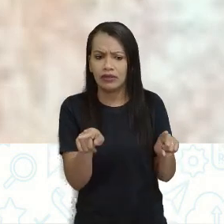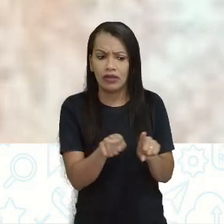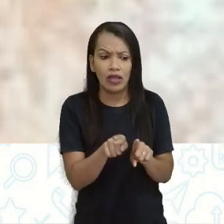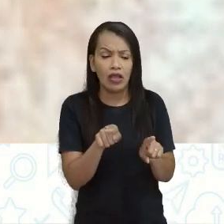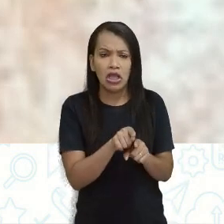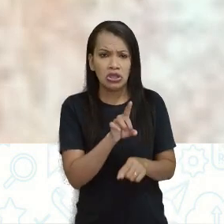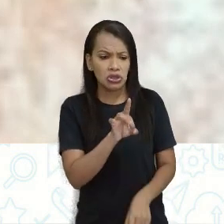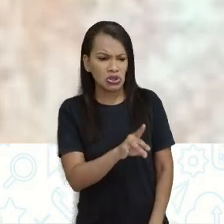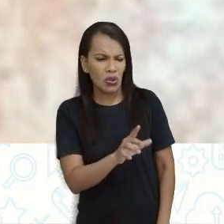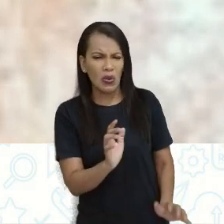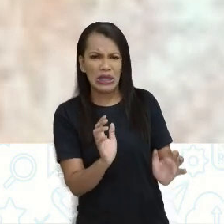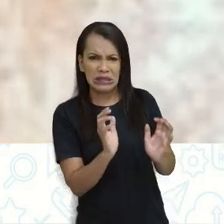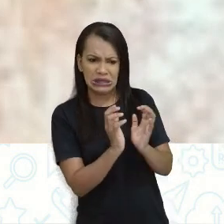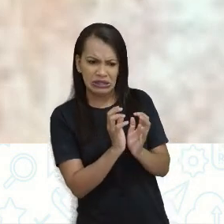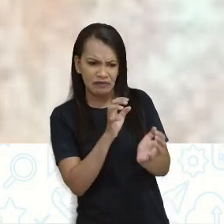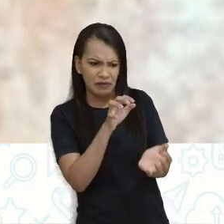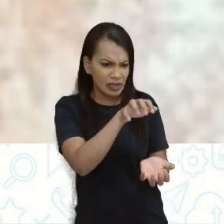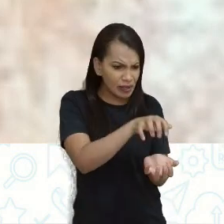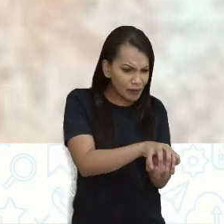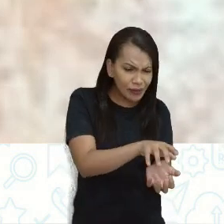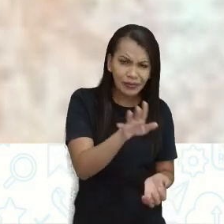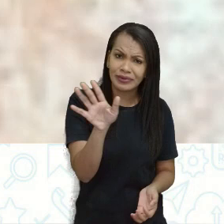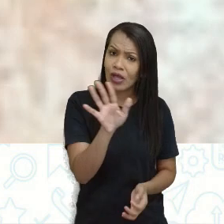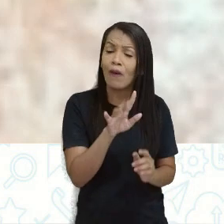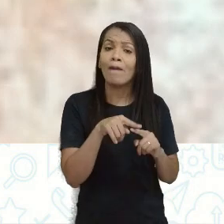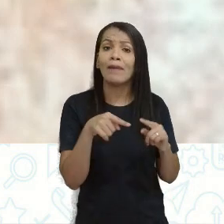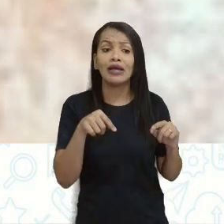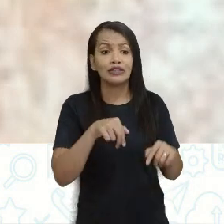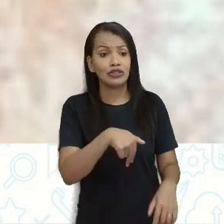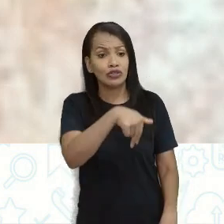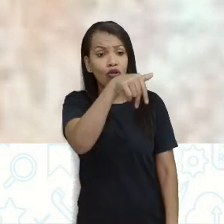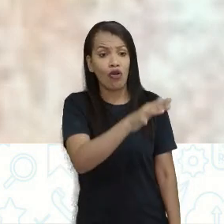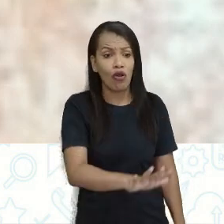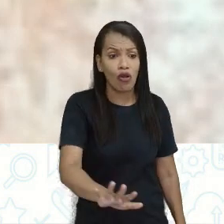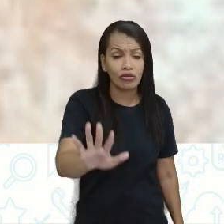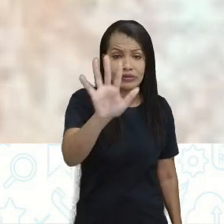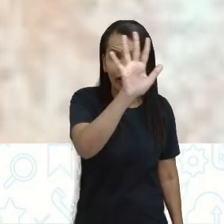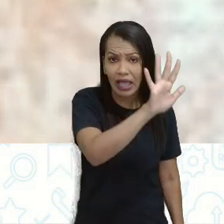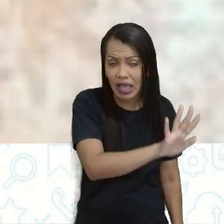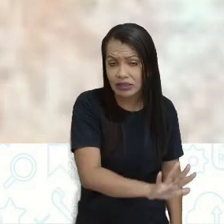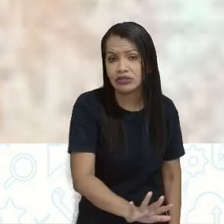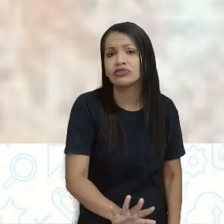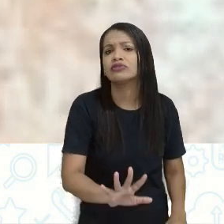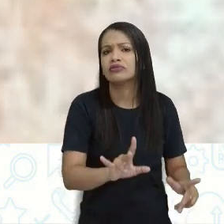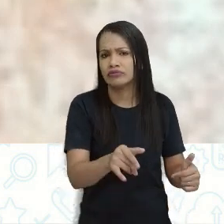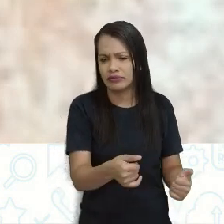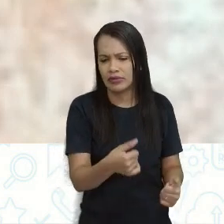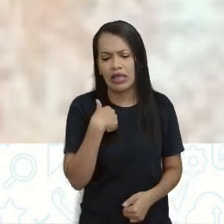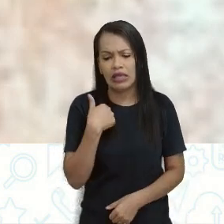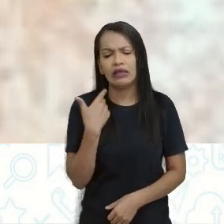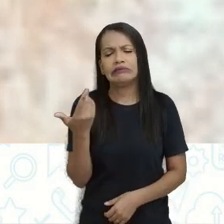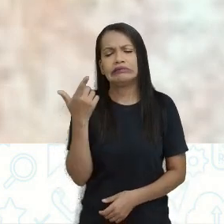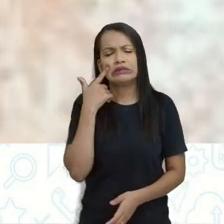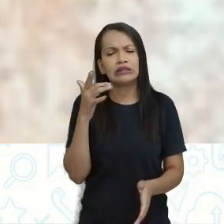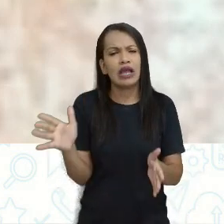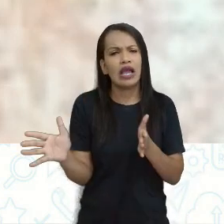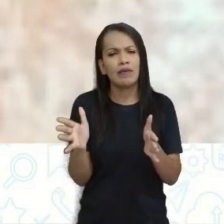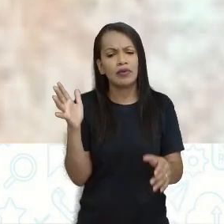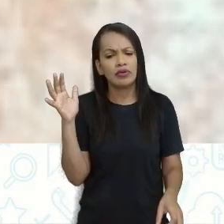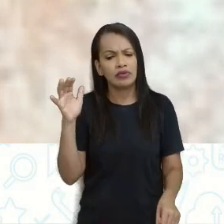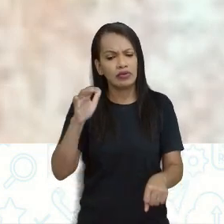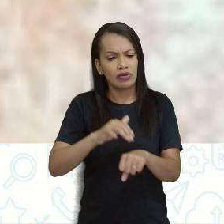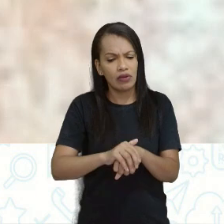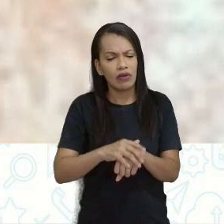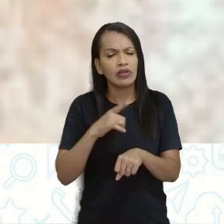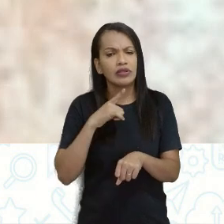todo, certo? Denominado de Rio Ponte, por ter sido, na época colonial, um significativo elo